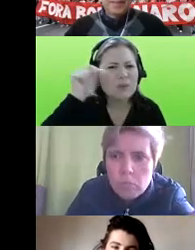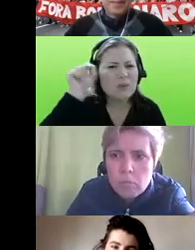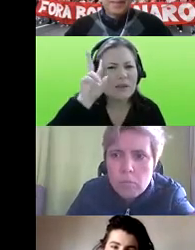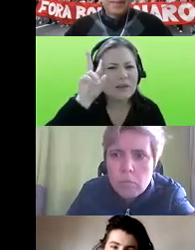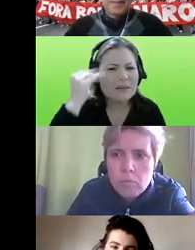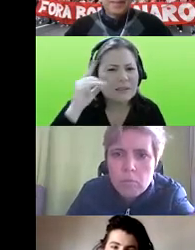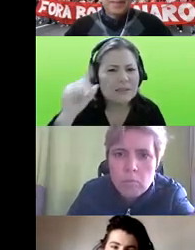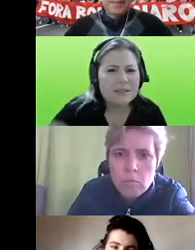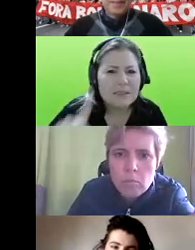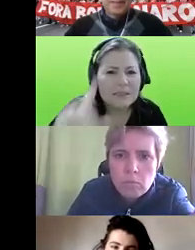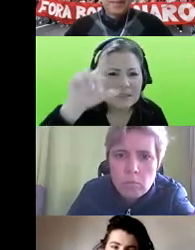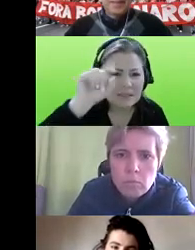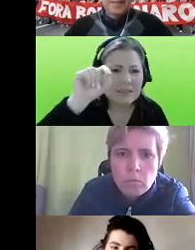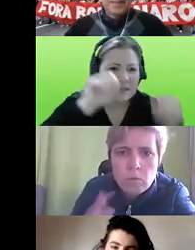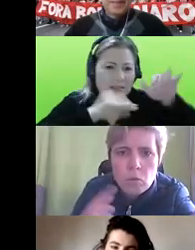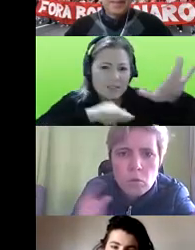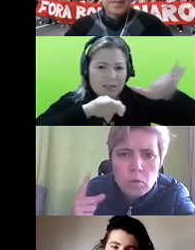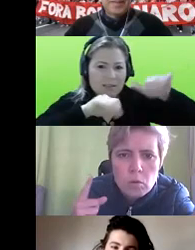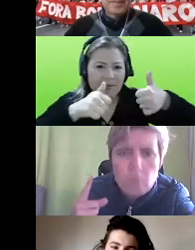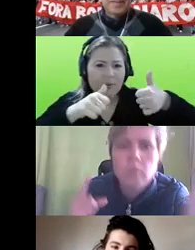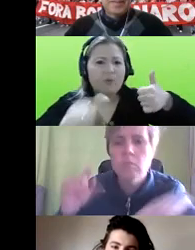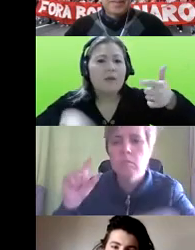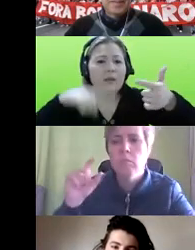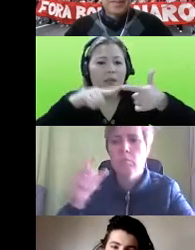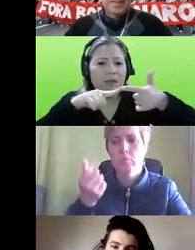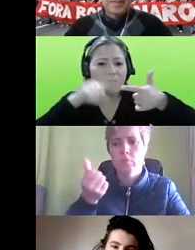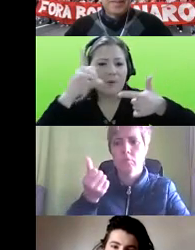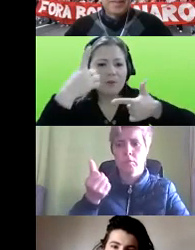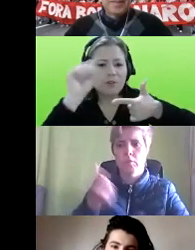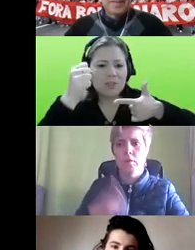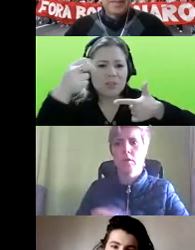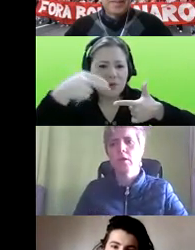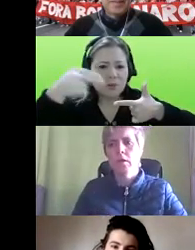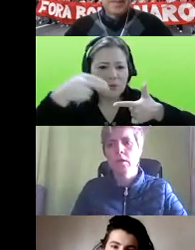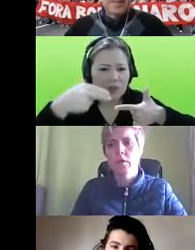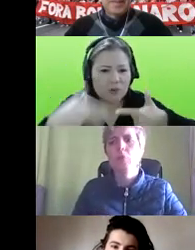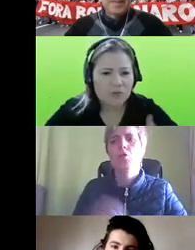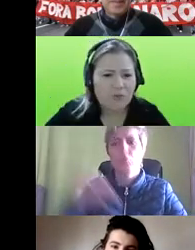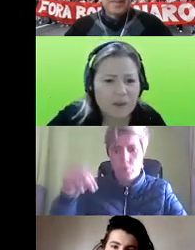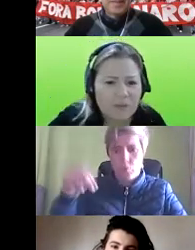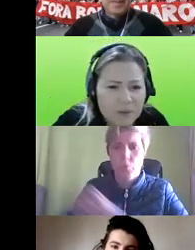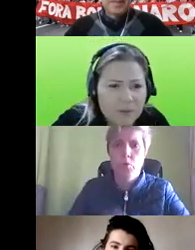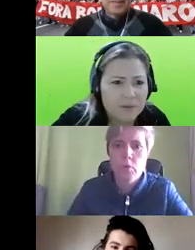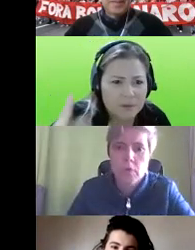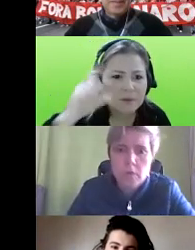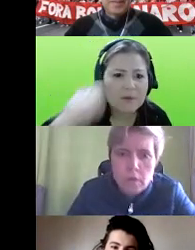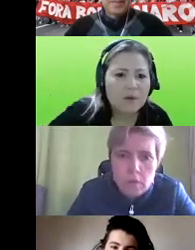Tá, que é 10 de setembro. 10 de setembro. E depois, dia 18 de